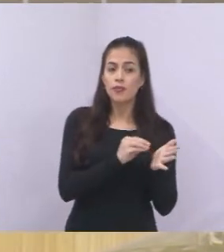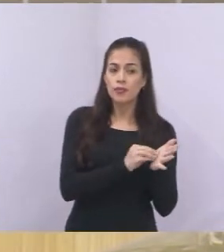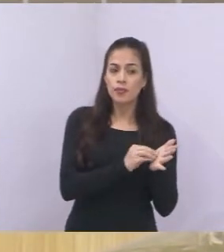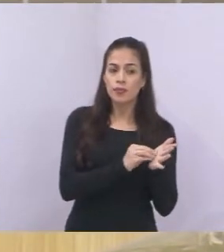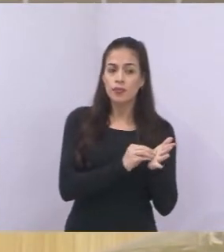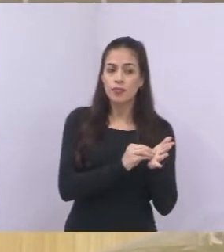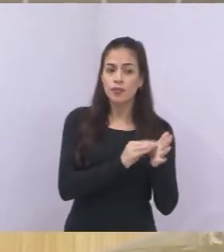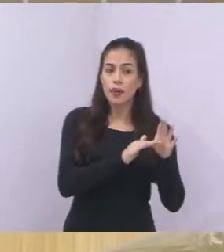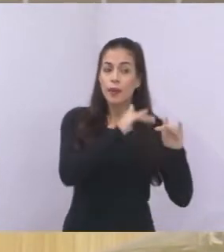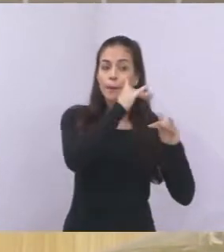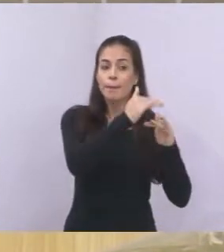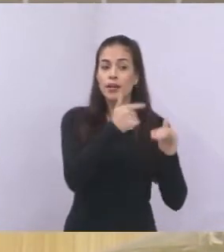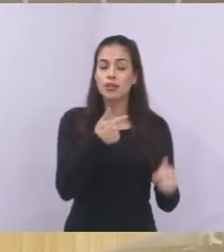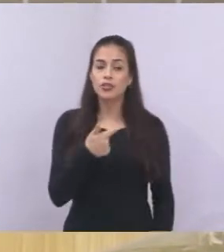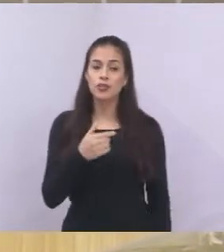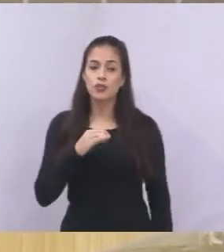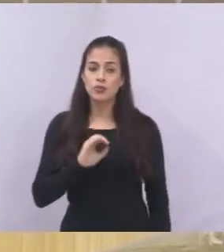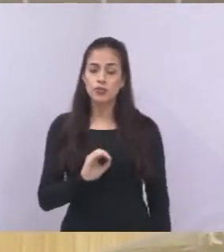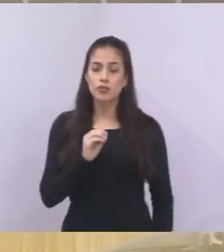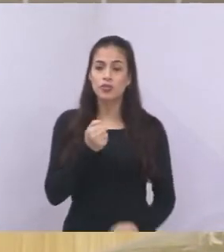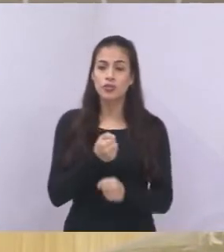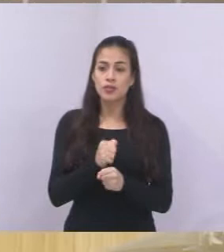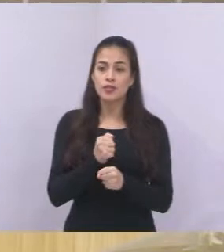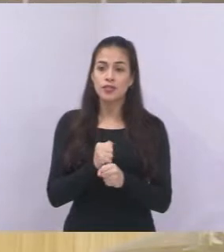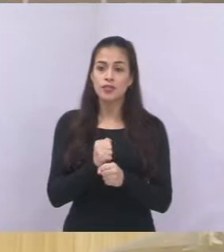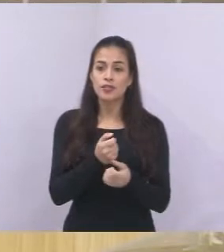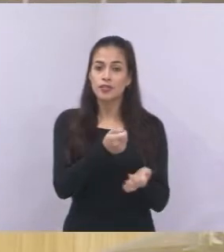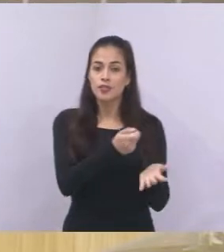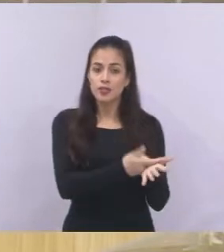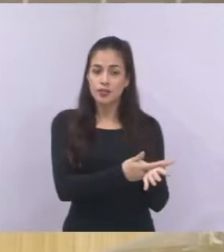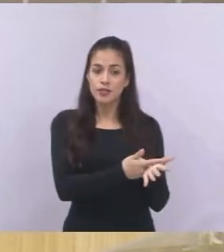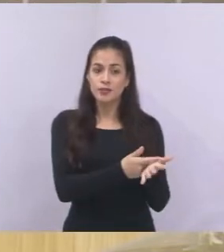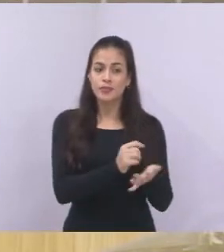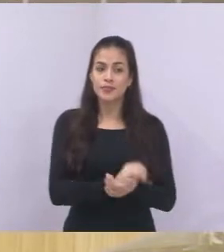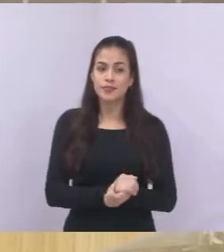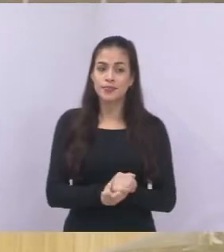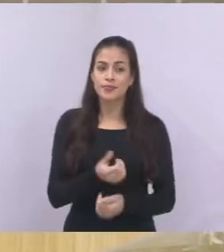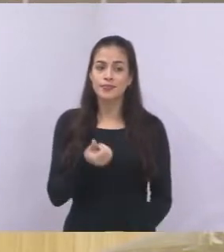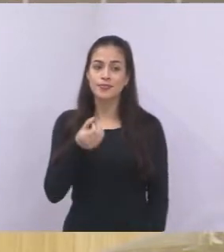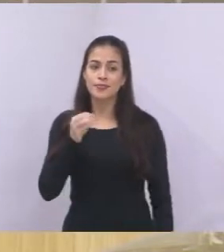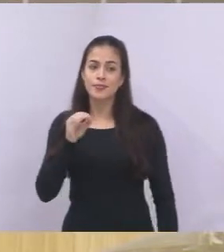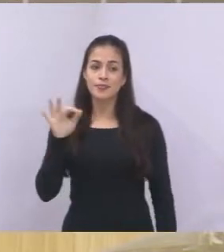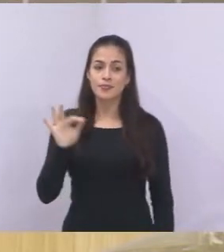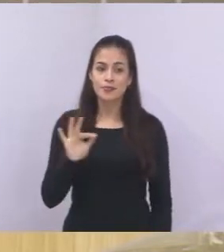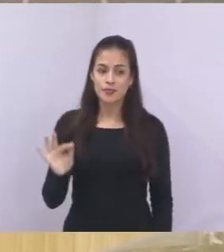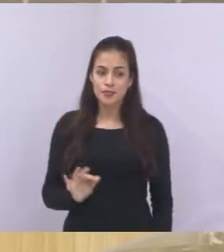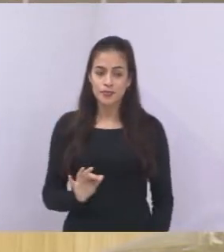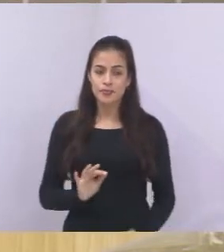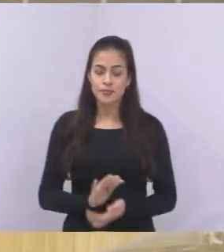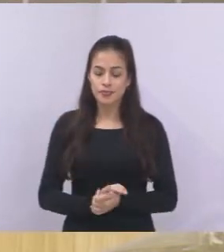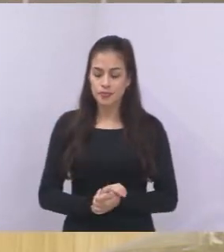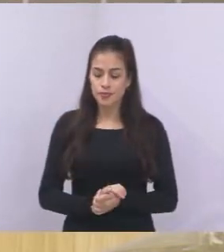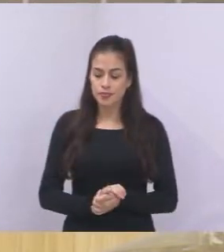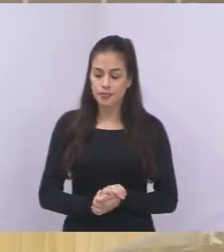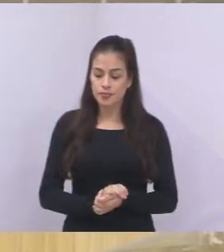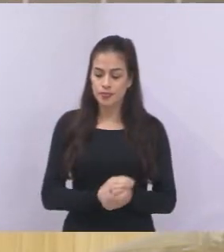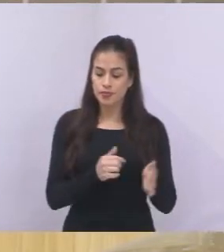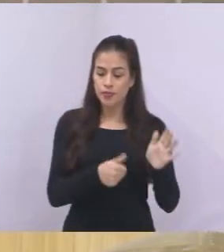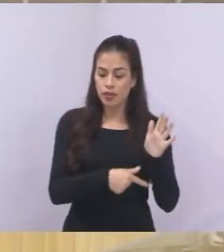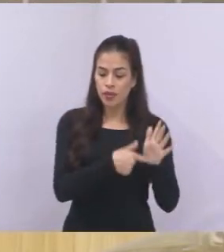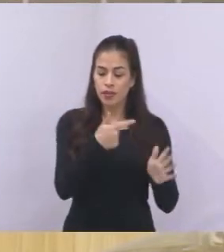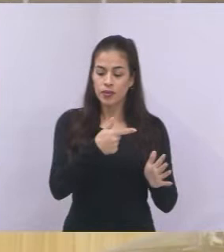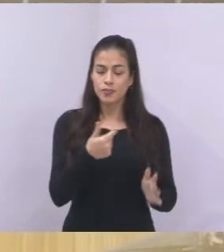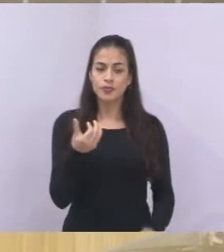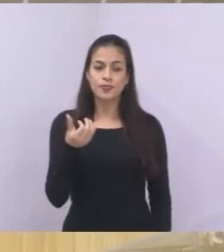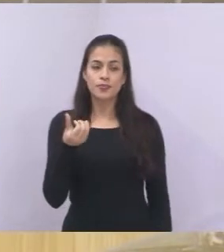contribuição, limitado a 100% da média. Inciso 2º, 100% da média aritmética definida